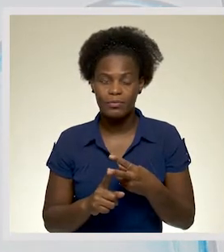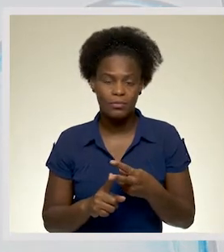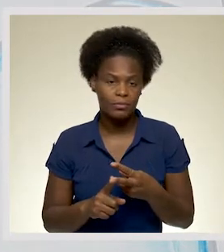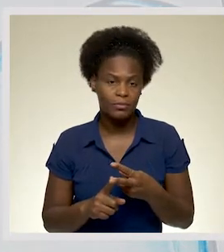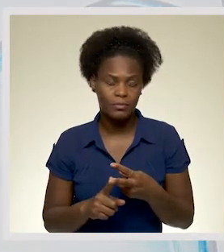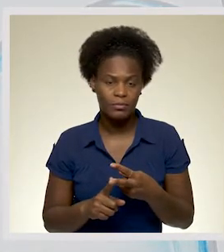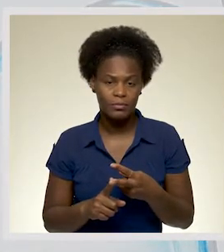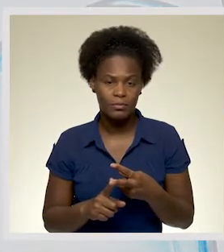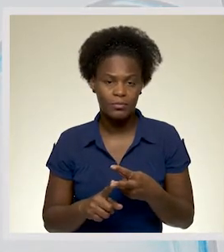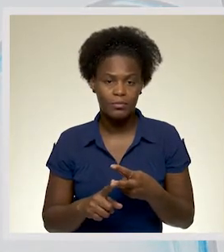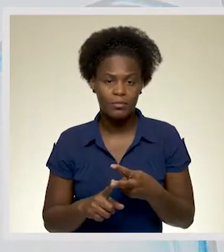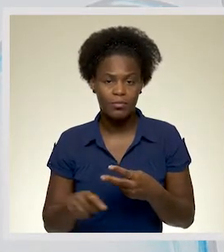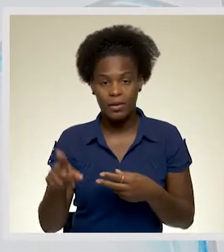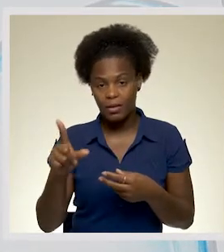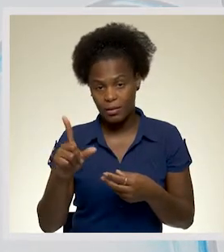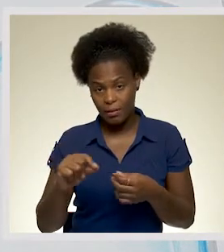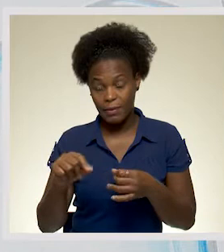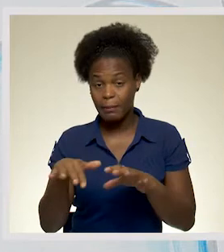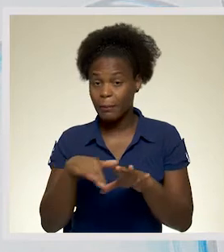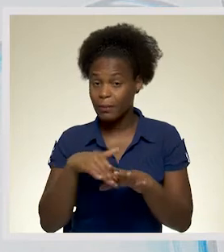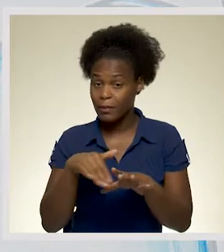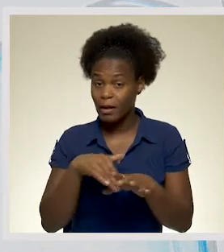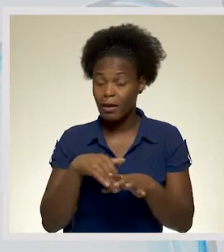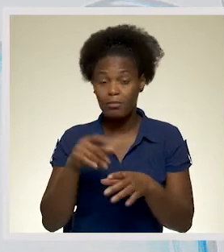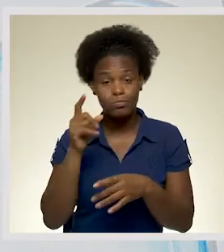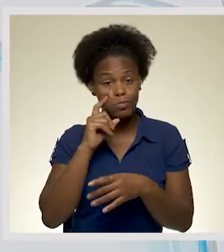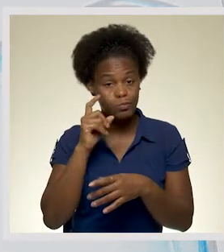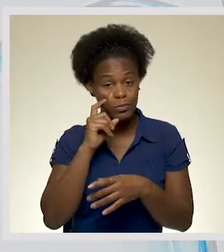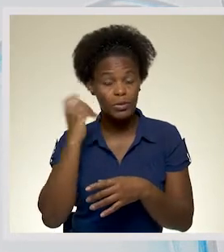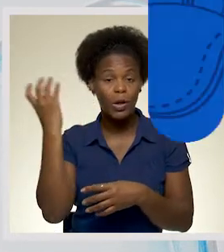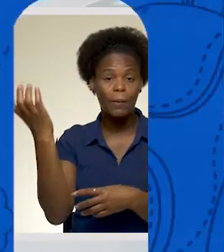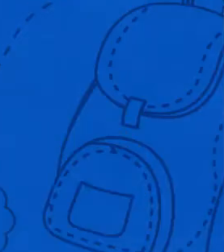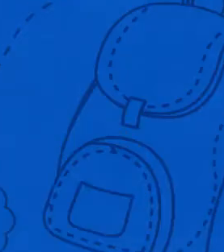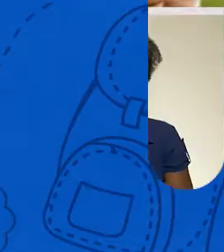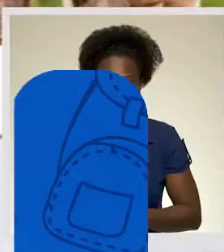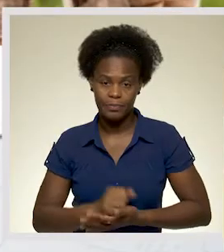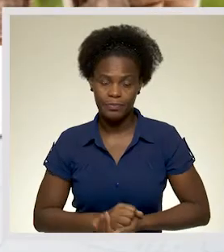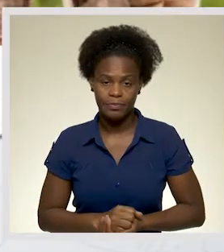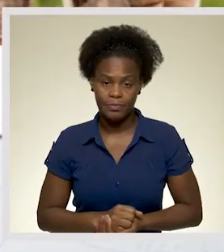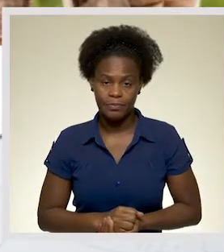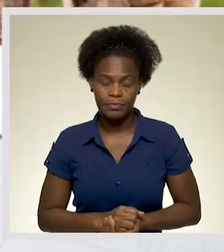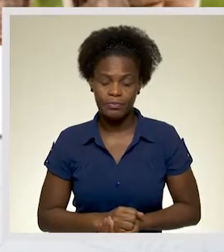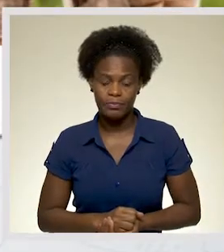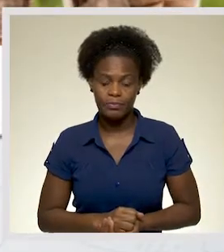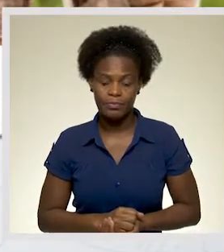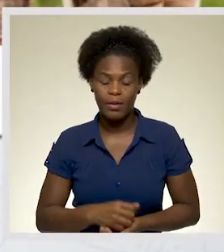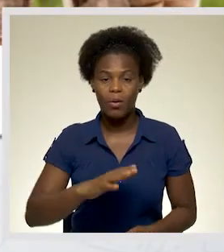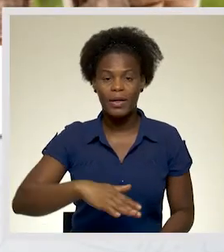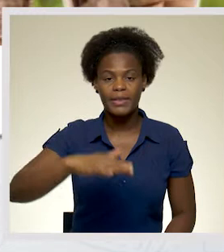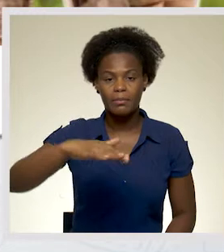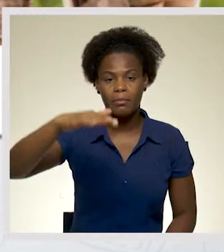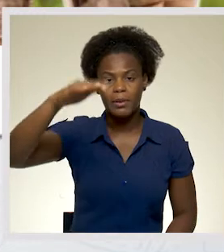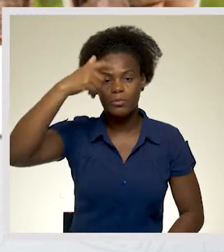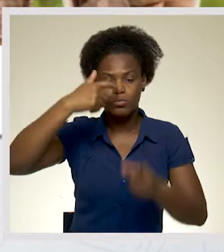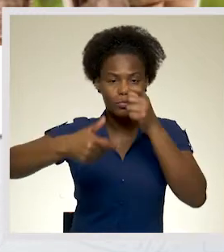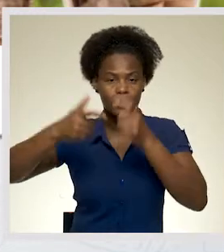participar na conservação e preservação do ambiente. O crescimento